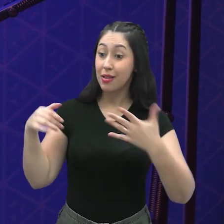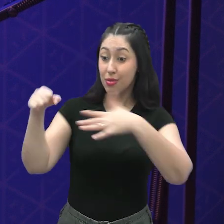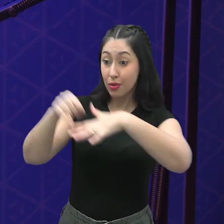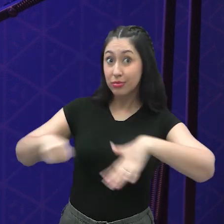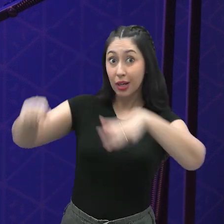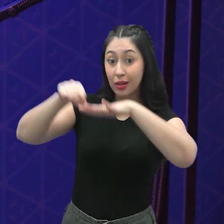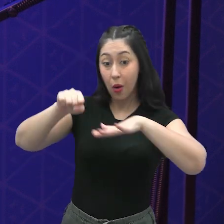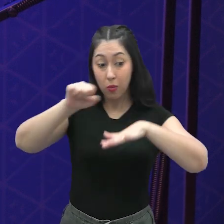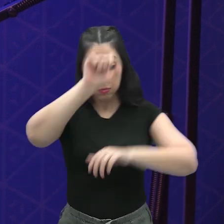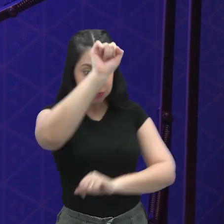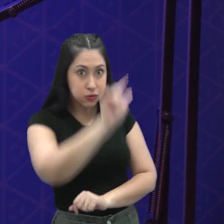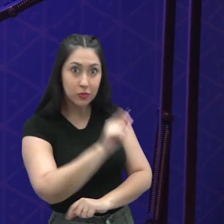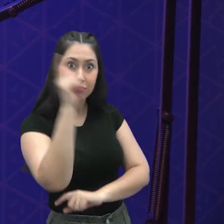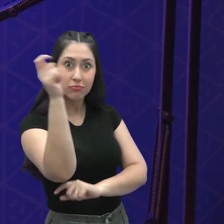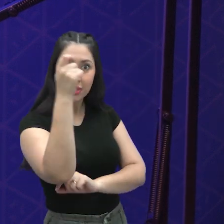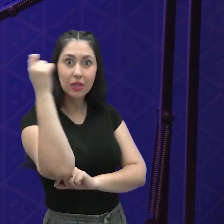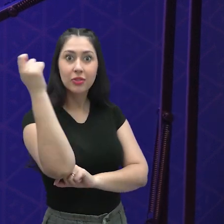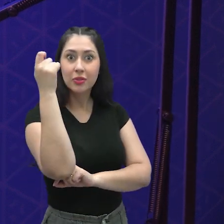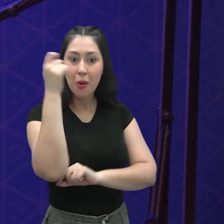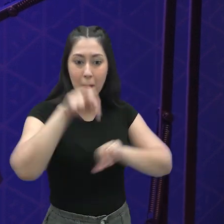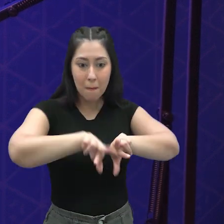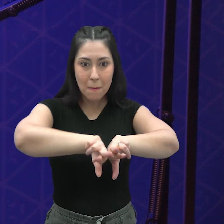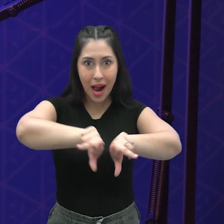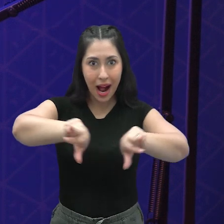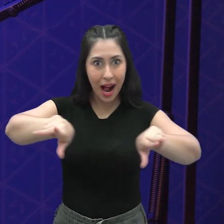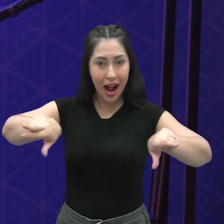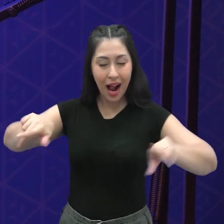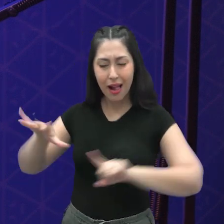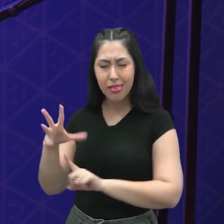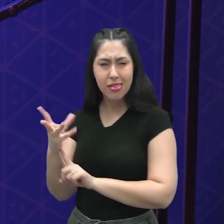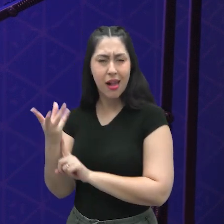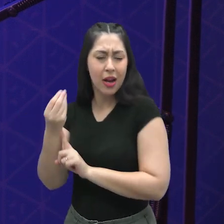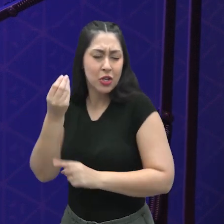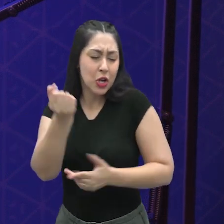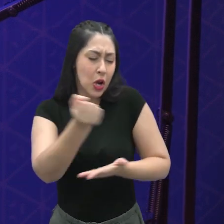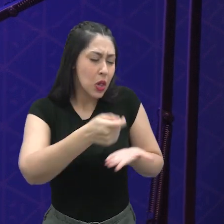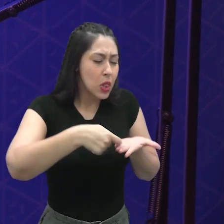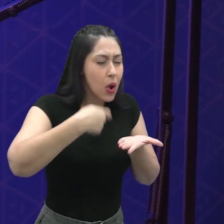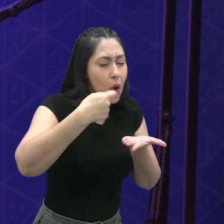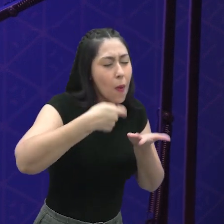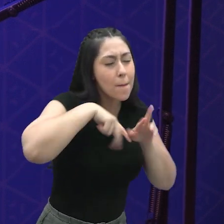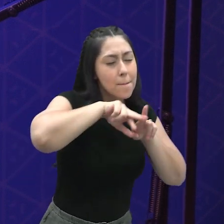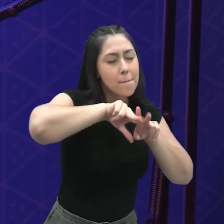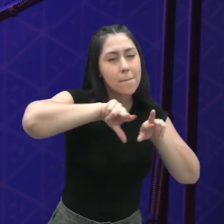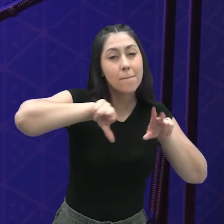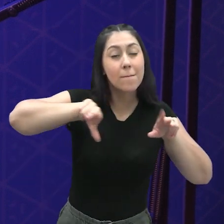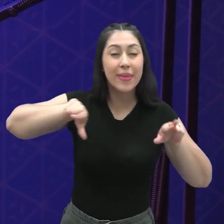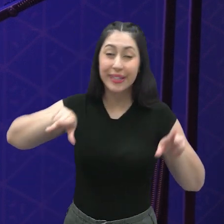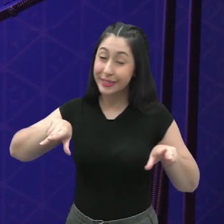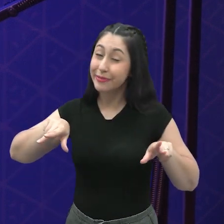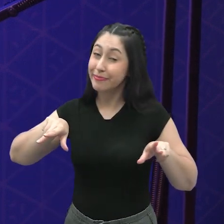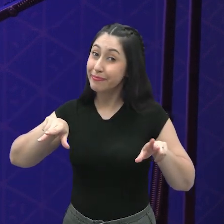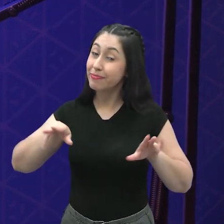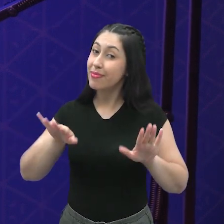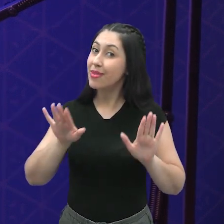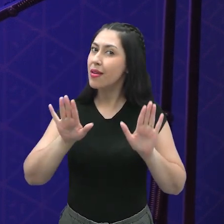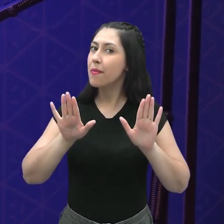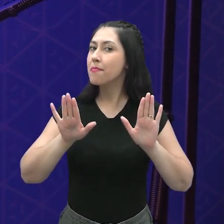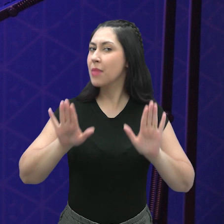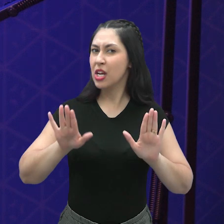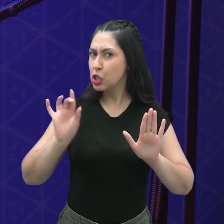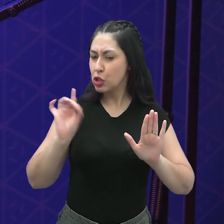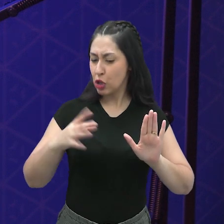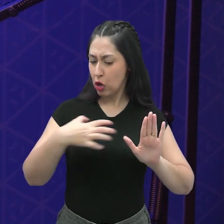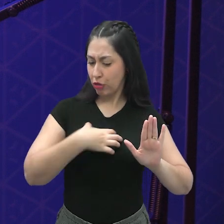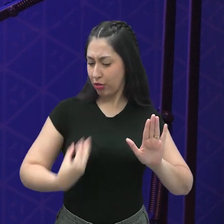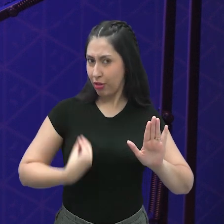sulista, a vida no campo se mostra diversa em sua arte, gastronomia em suas particularidades regionais. Mais